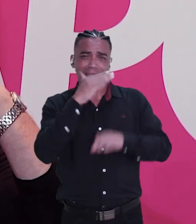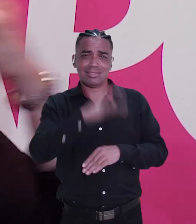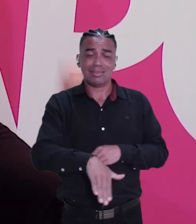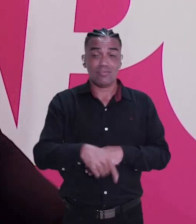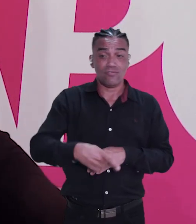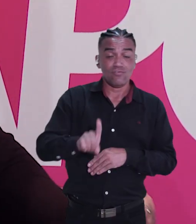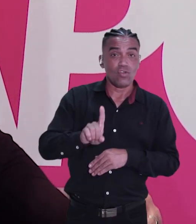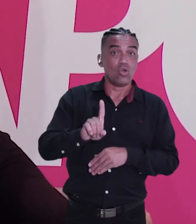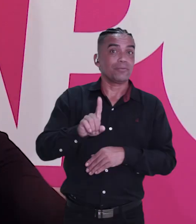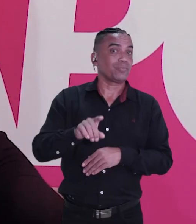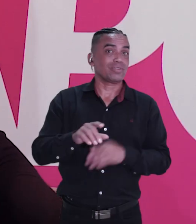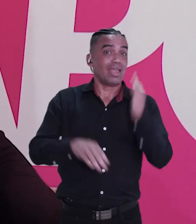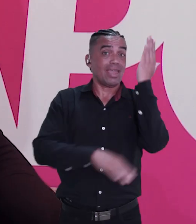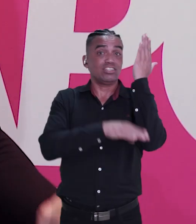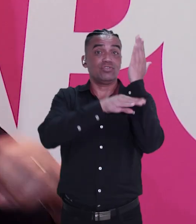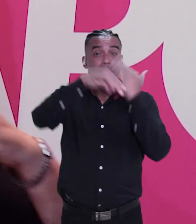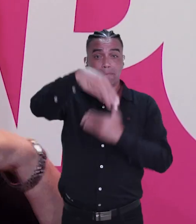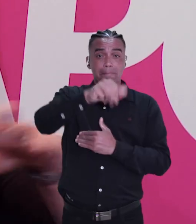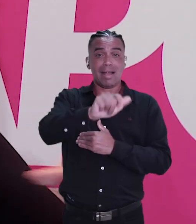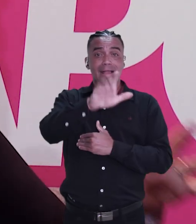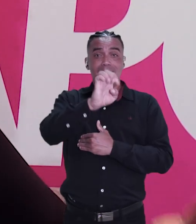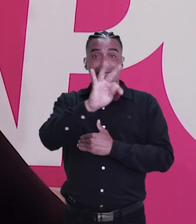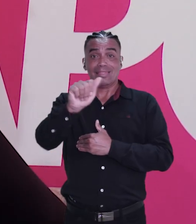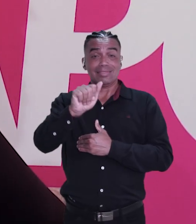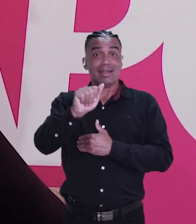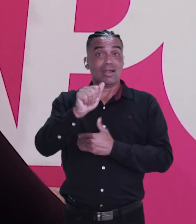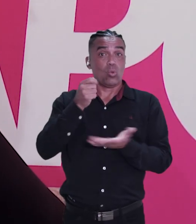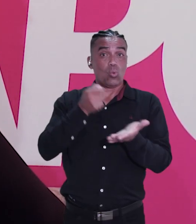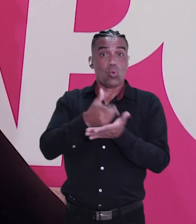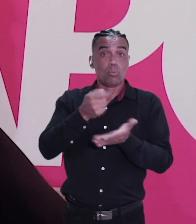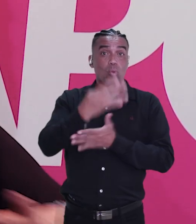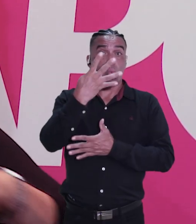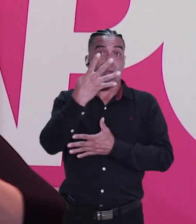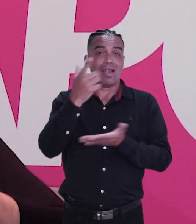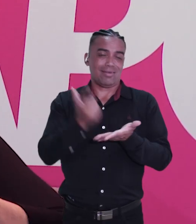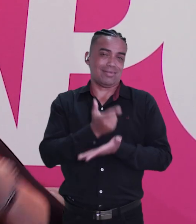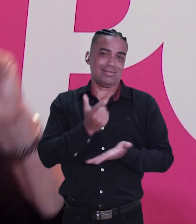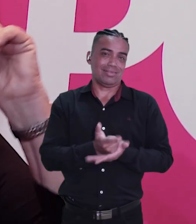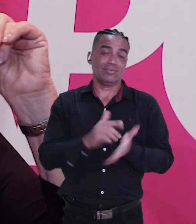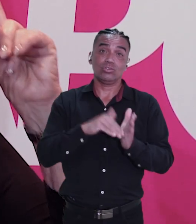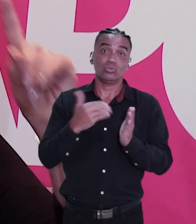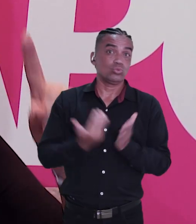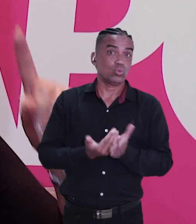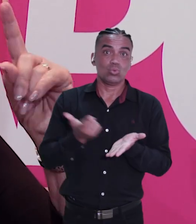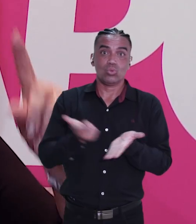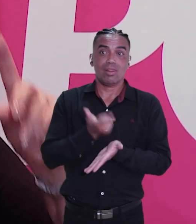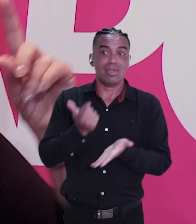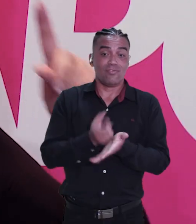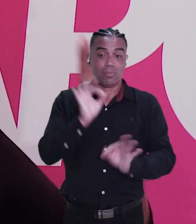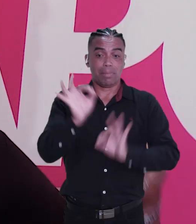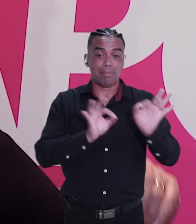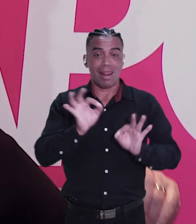foi correndo nos sebos do Maleta, já veio de lá com 4 livros. Esses livros são todos os